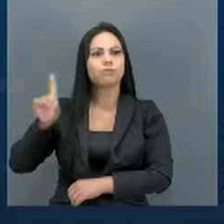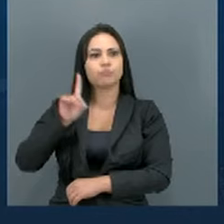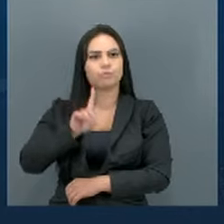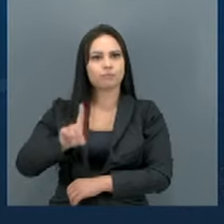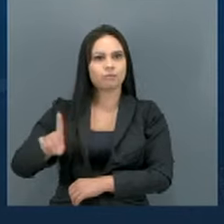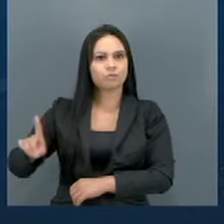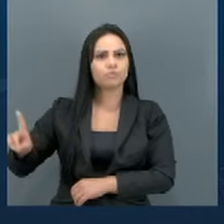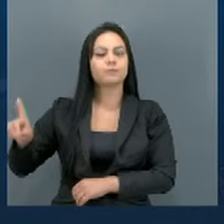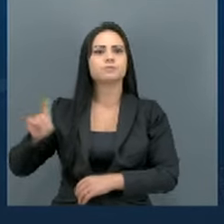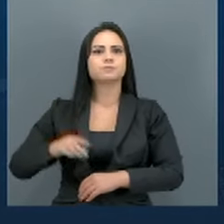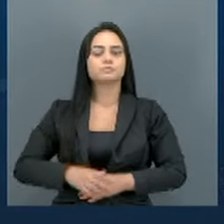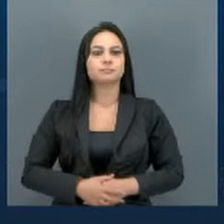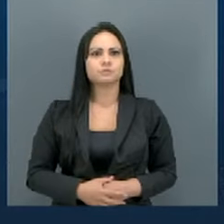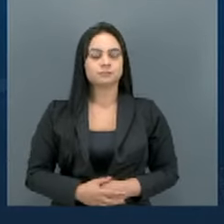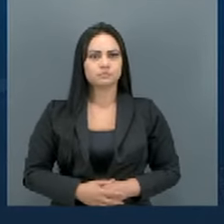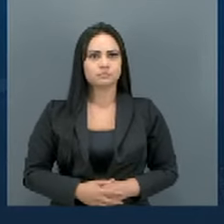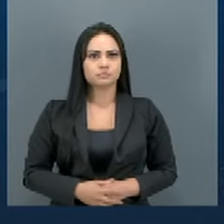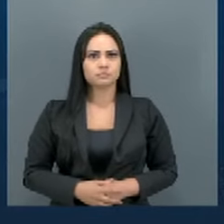Passando.